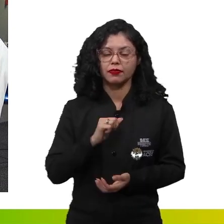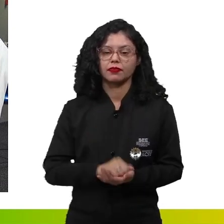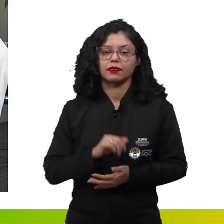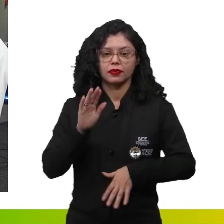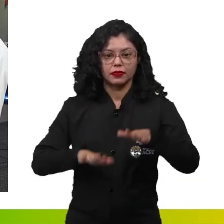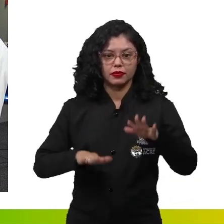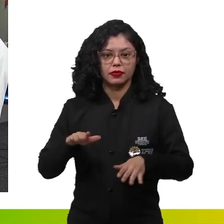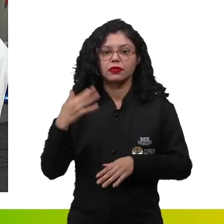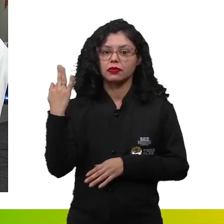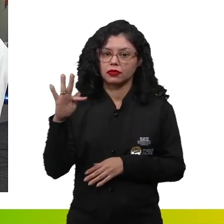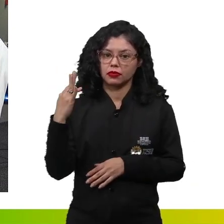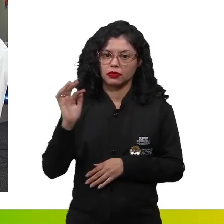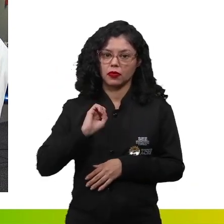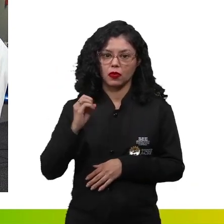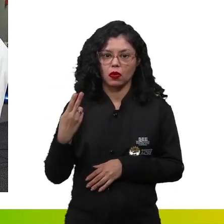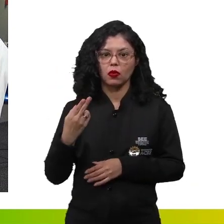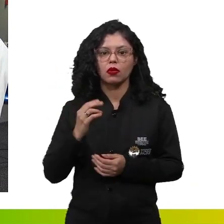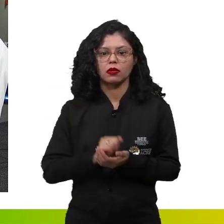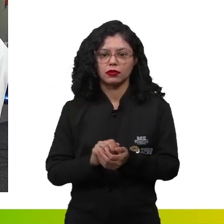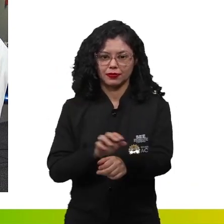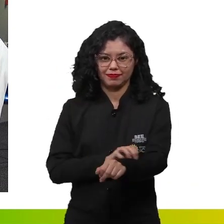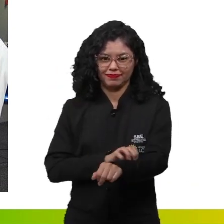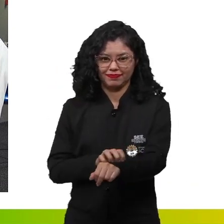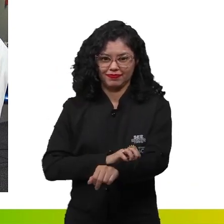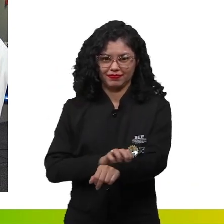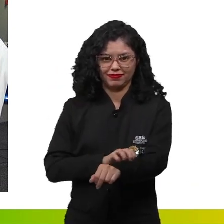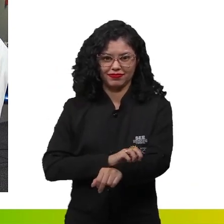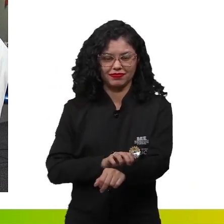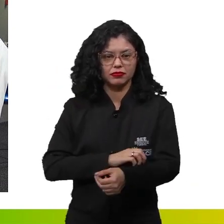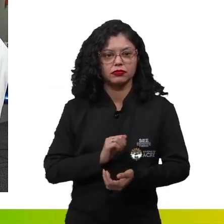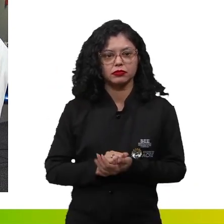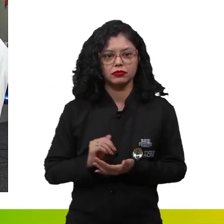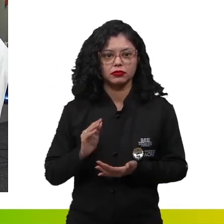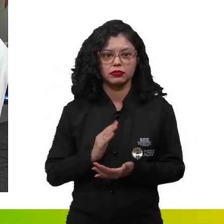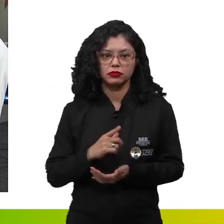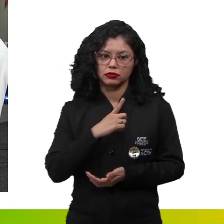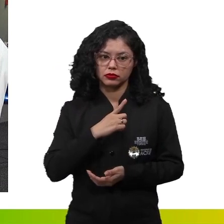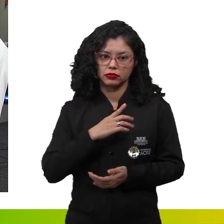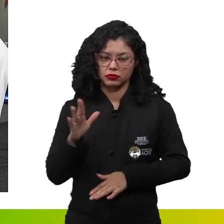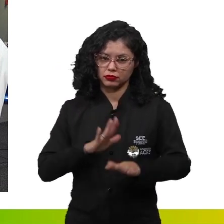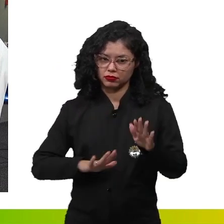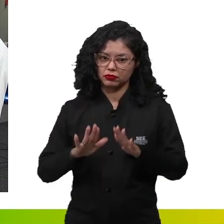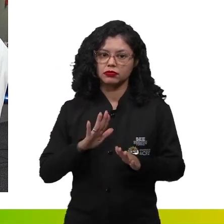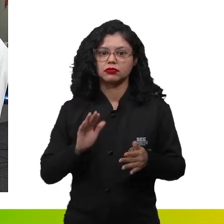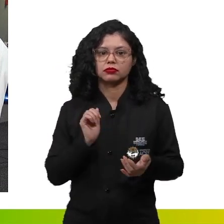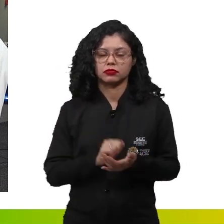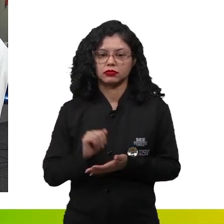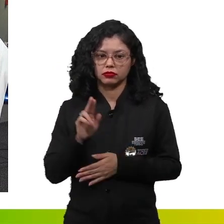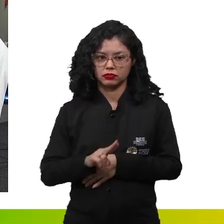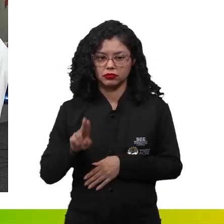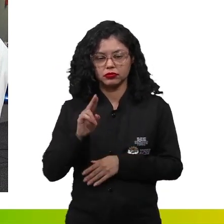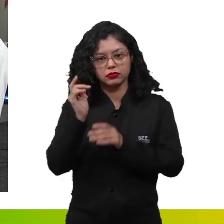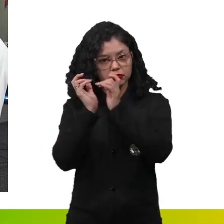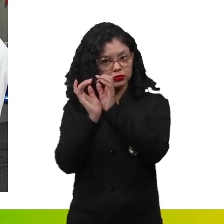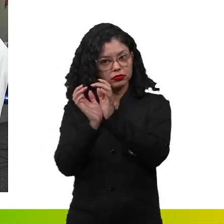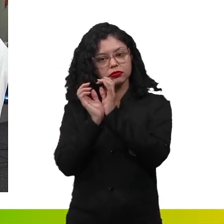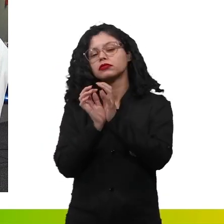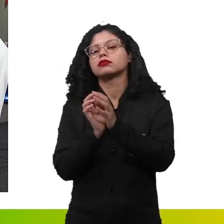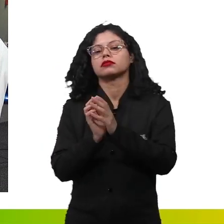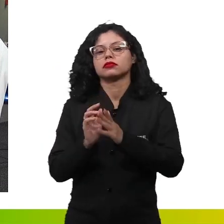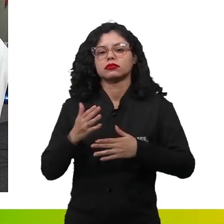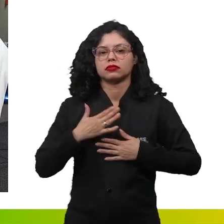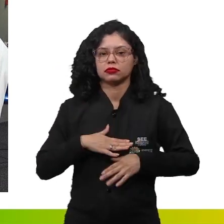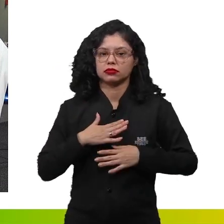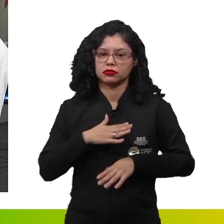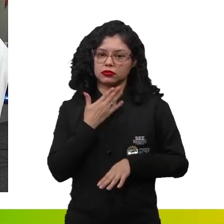às vezes com dor ou coceira, tá? Tem alguns tratamentos que usam espelhos para enganar o cérebro e aliviar a